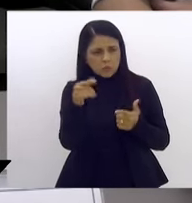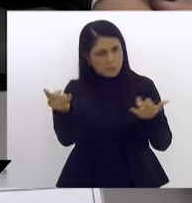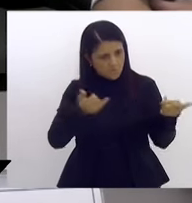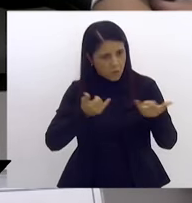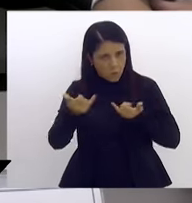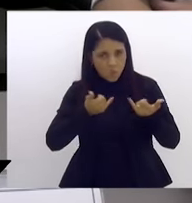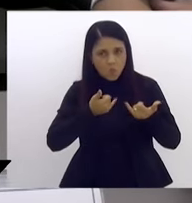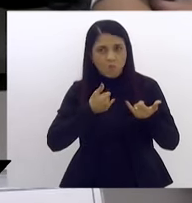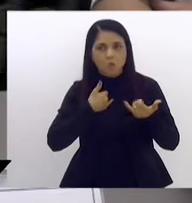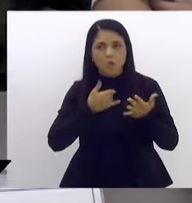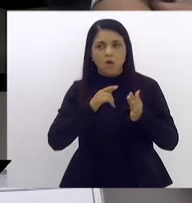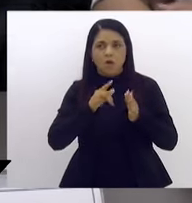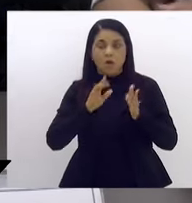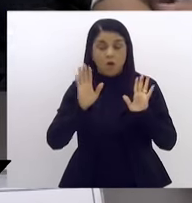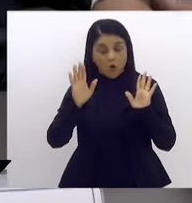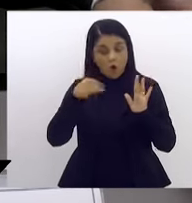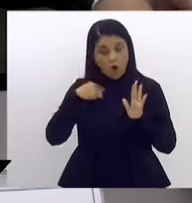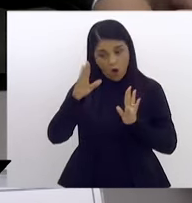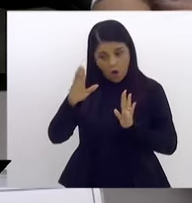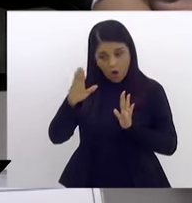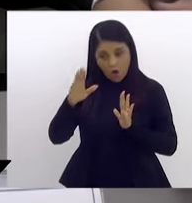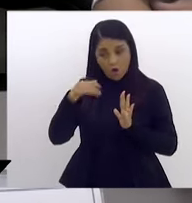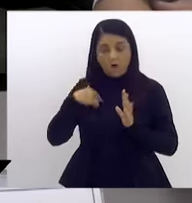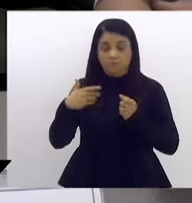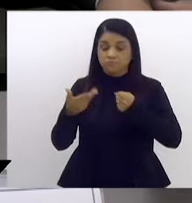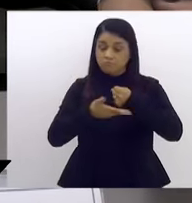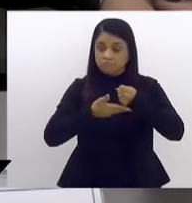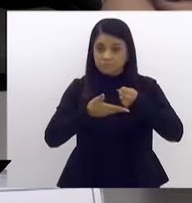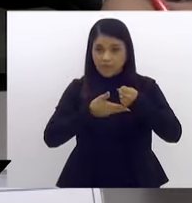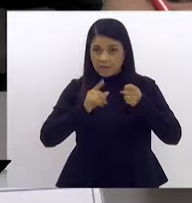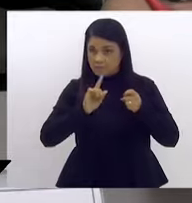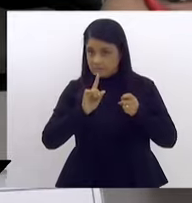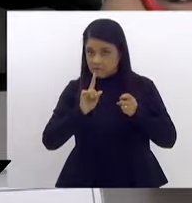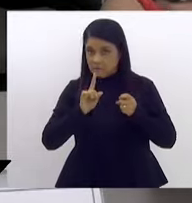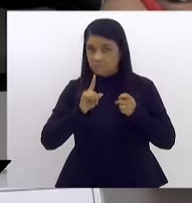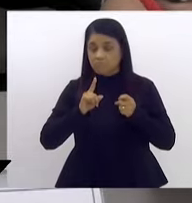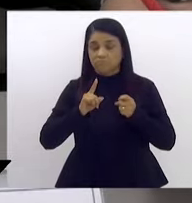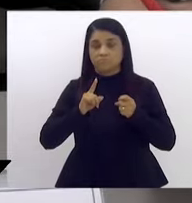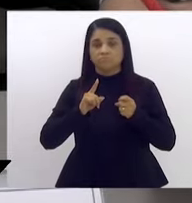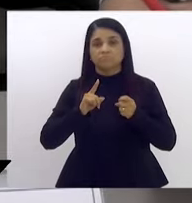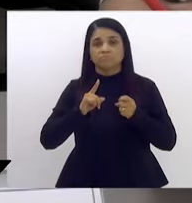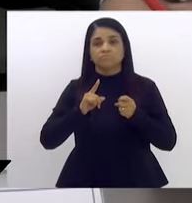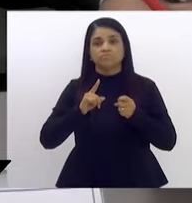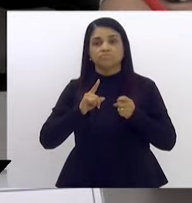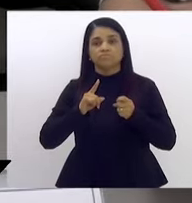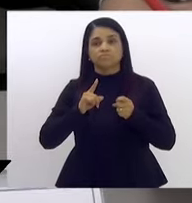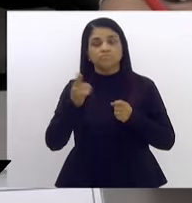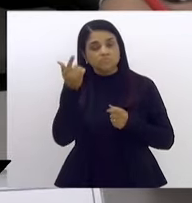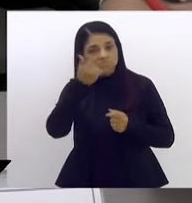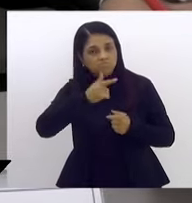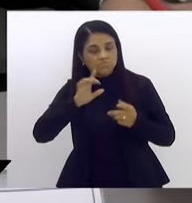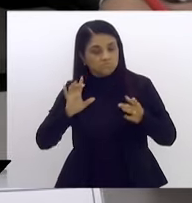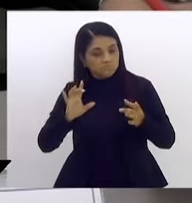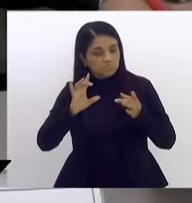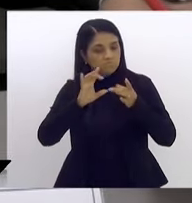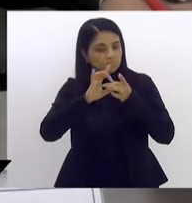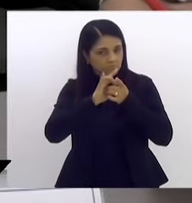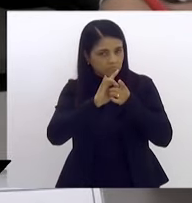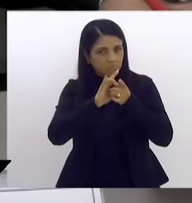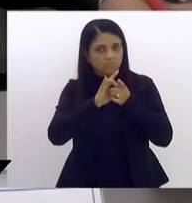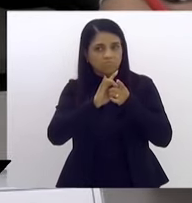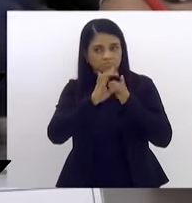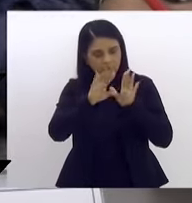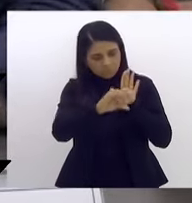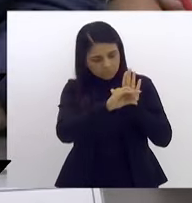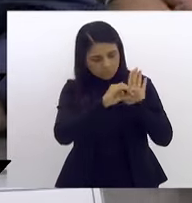pelo sem abrir mão Deputado Luis Paulo do princípio geral mas tentar eh conciliar de tal forma que